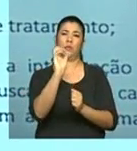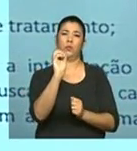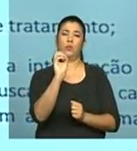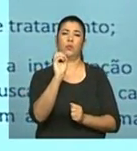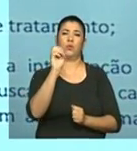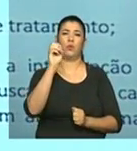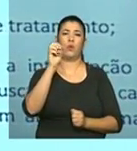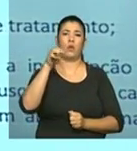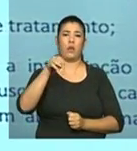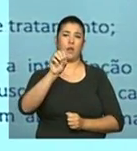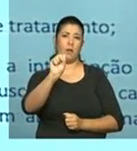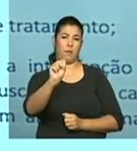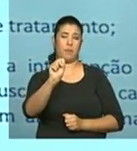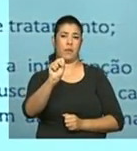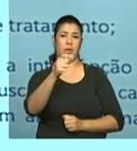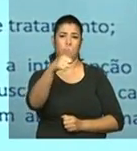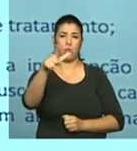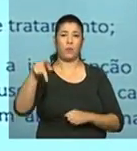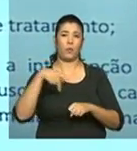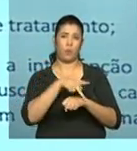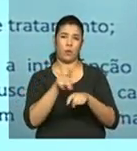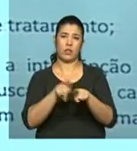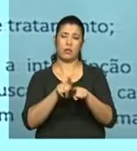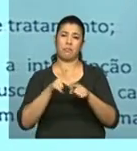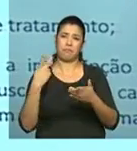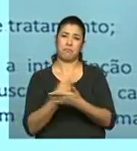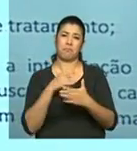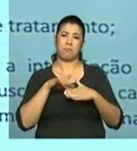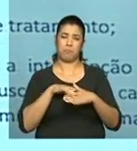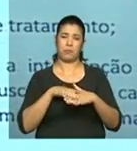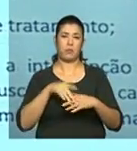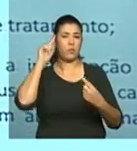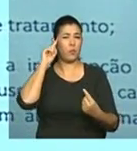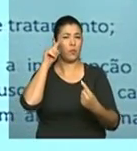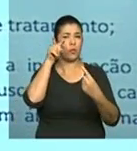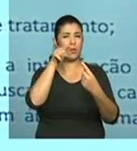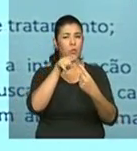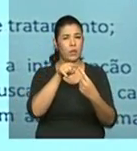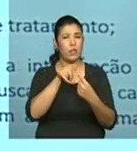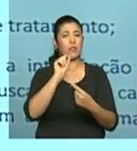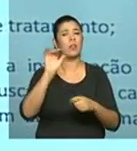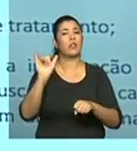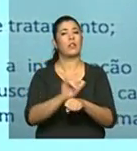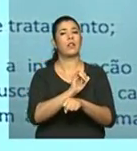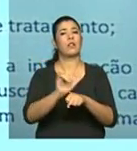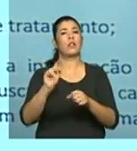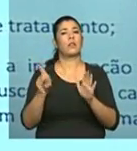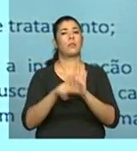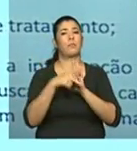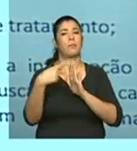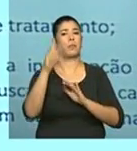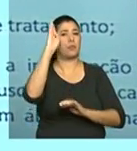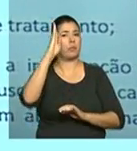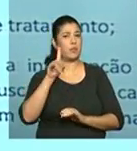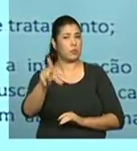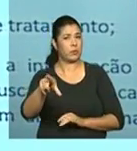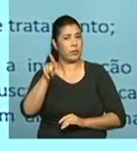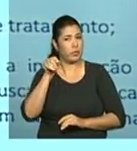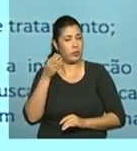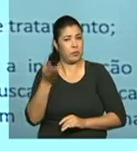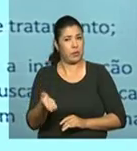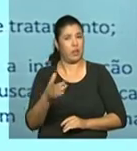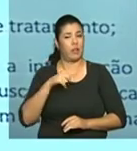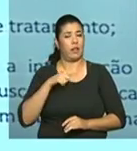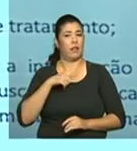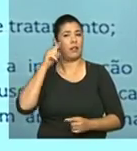os países endêmicos, para que essa meta seja alcançada, a estratégia utilizada pelo Brasil, que tem sido muito bem